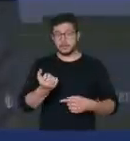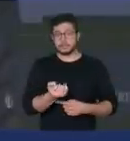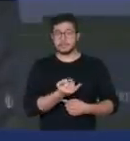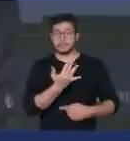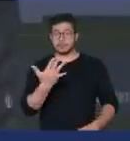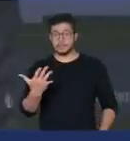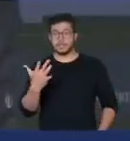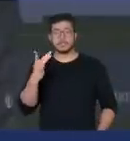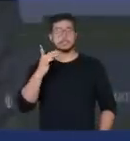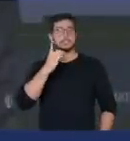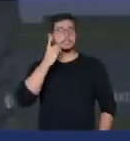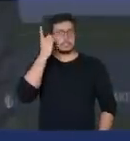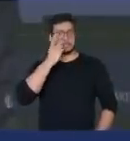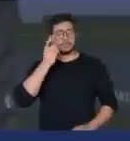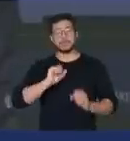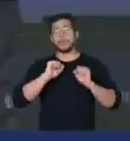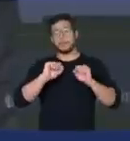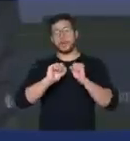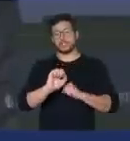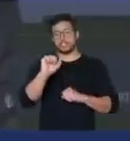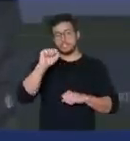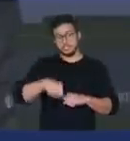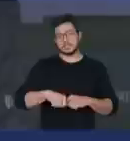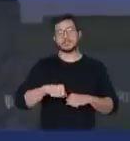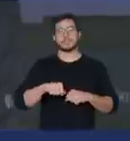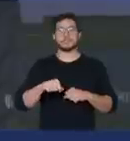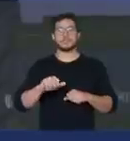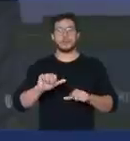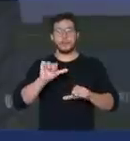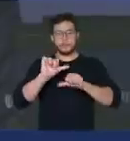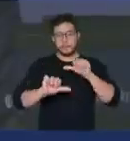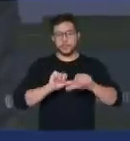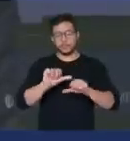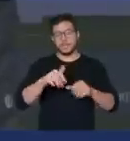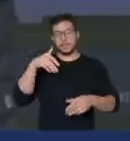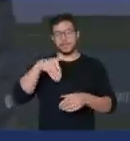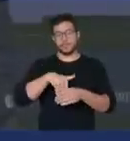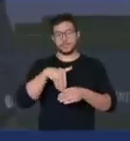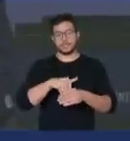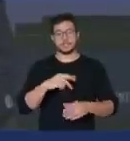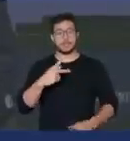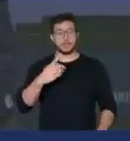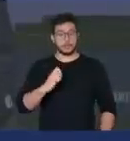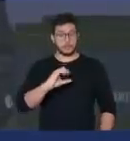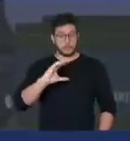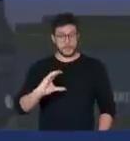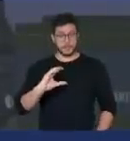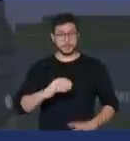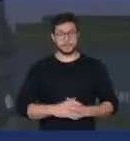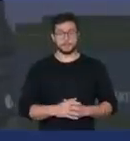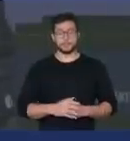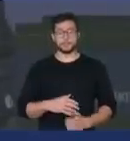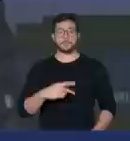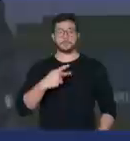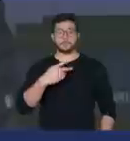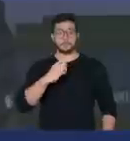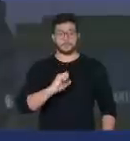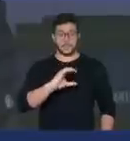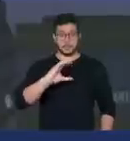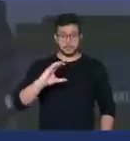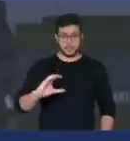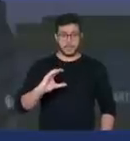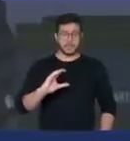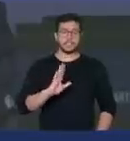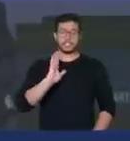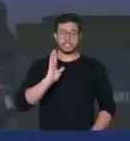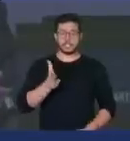deputados e deputadas faz uma diferença muito grande em votação de proposta de emenda à Constituição. A PEC do estado de emergência, o texto